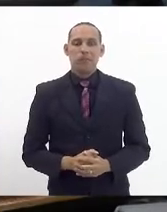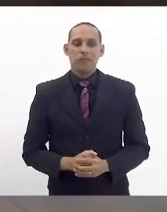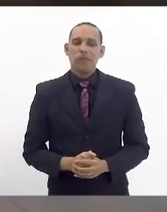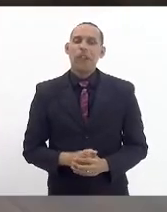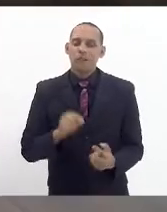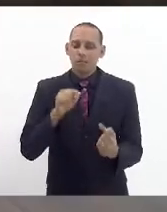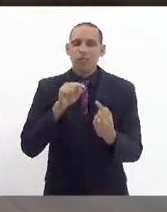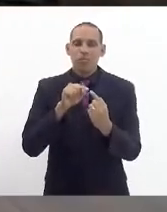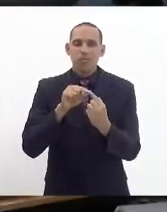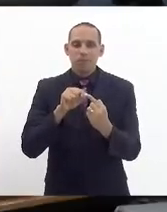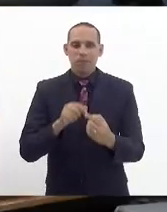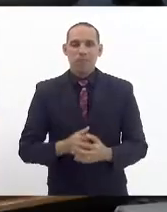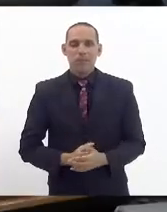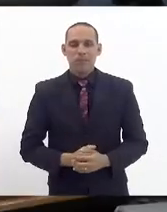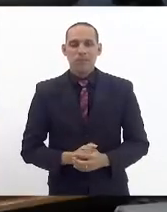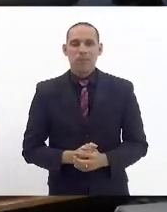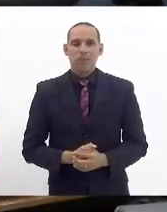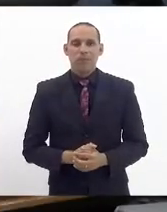Favorável.